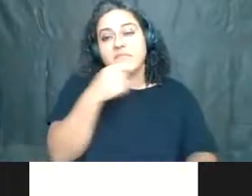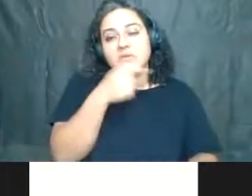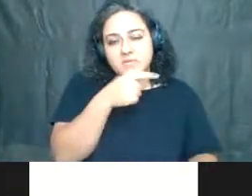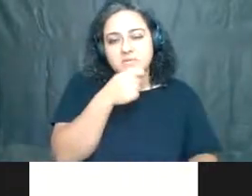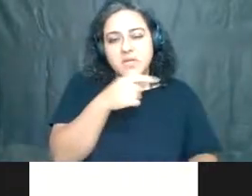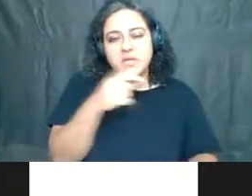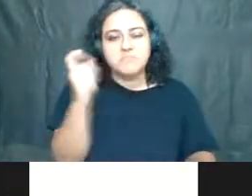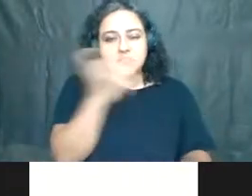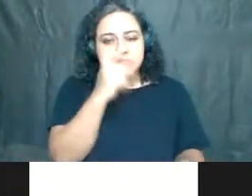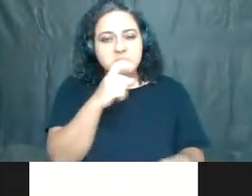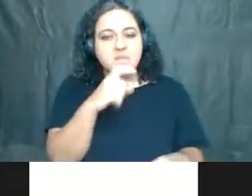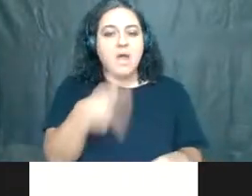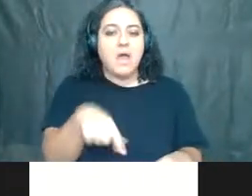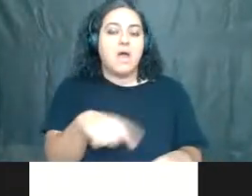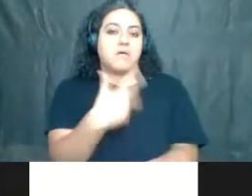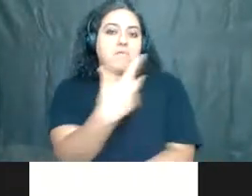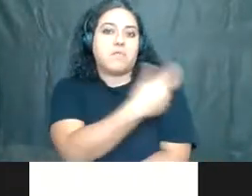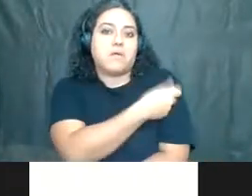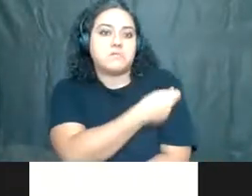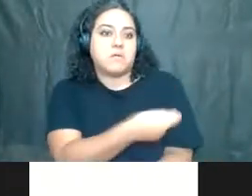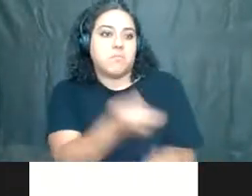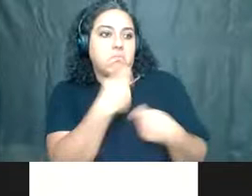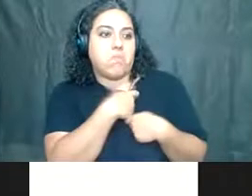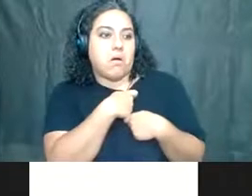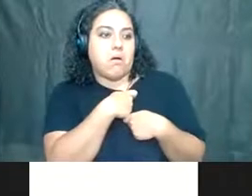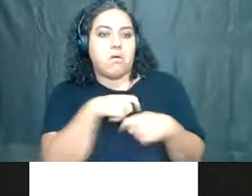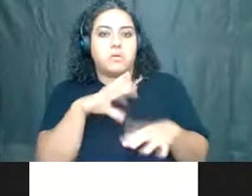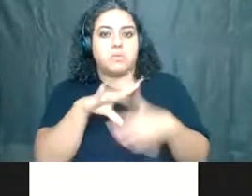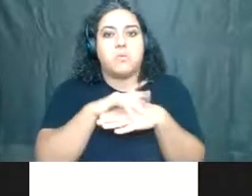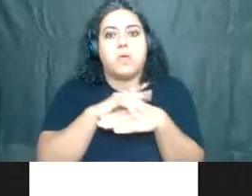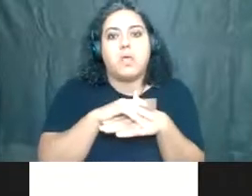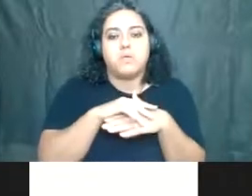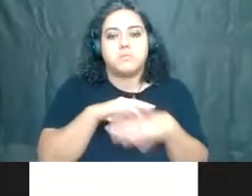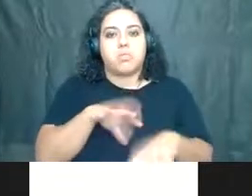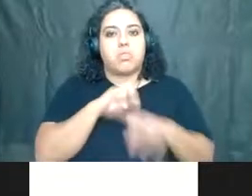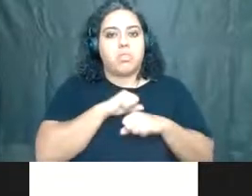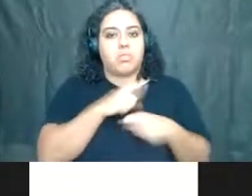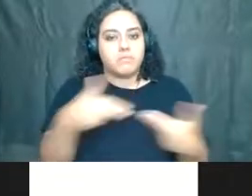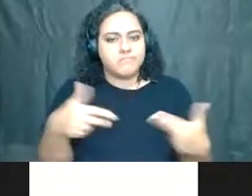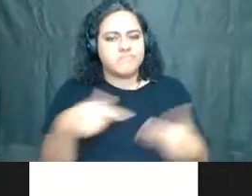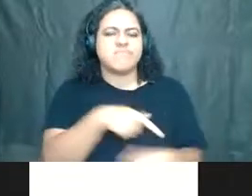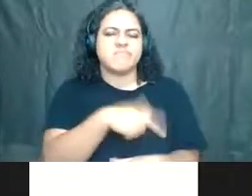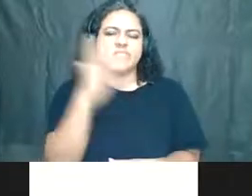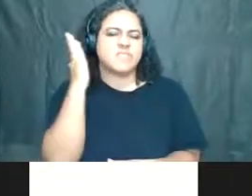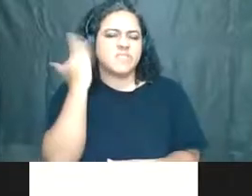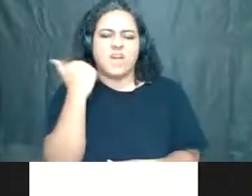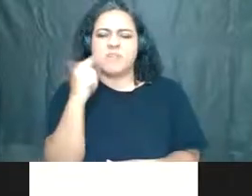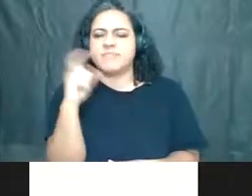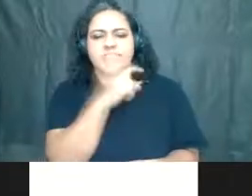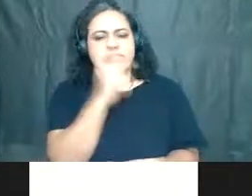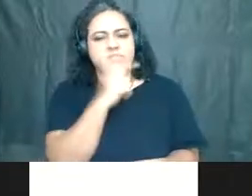que talvez ela possa até transmitir AIDS, mas a gente sabe que isso não acontece, nós somos uma